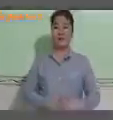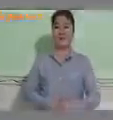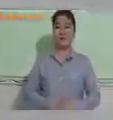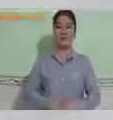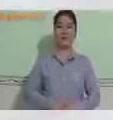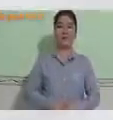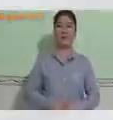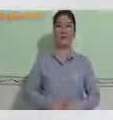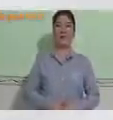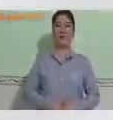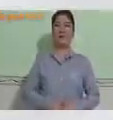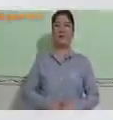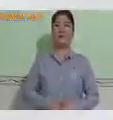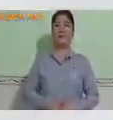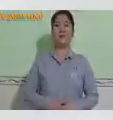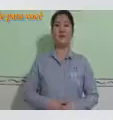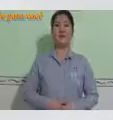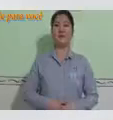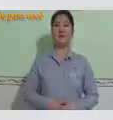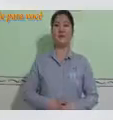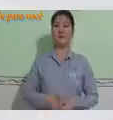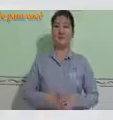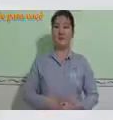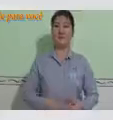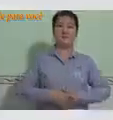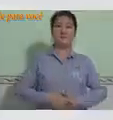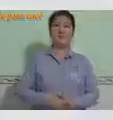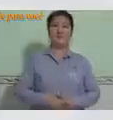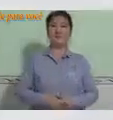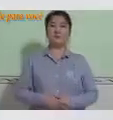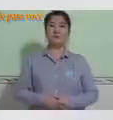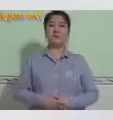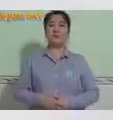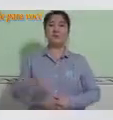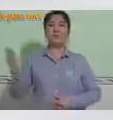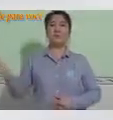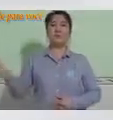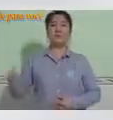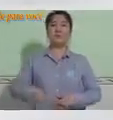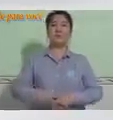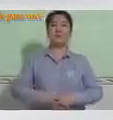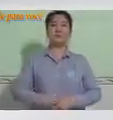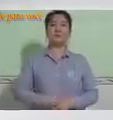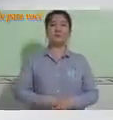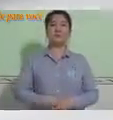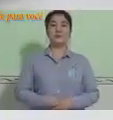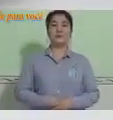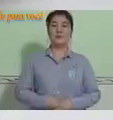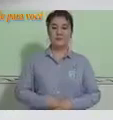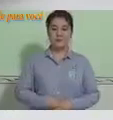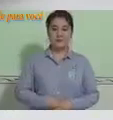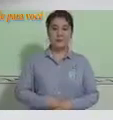acento agudo 5 gdesalpordia é importante evitar comprar estes alimentos, optando sempre que possível